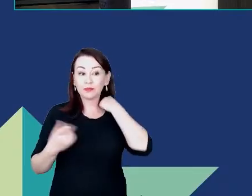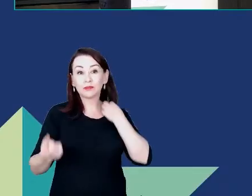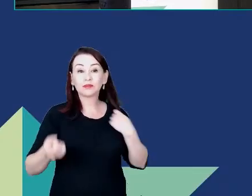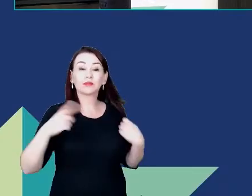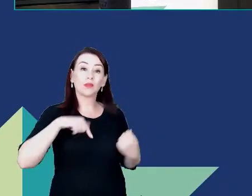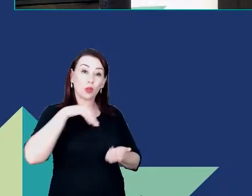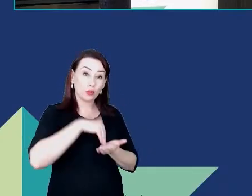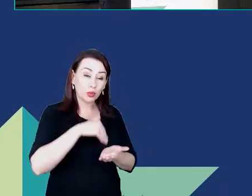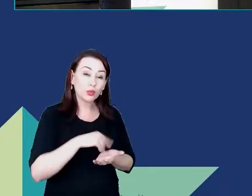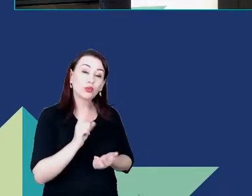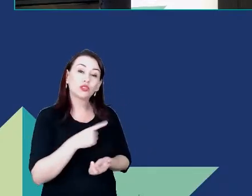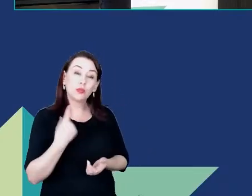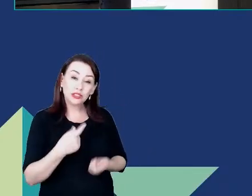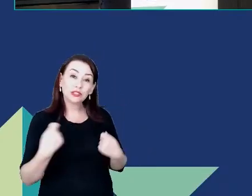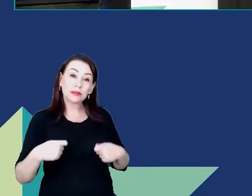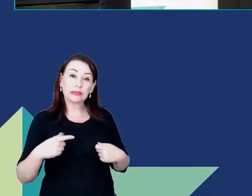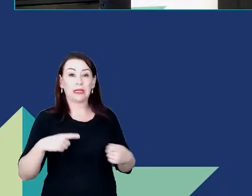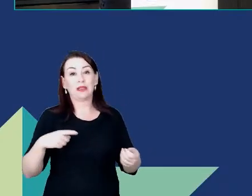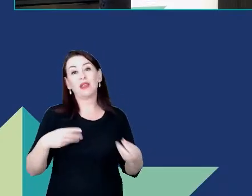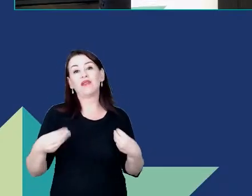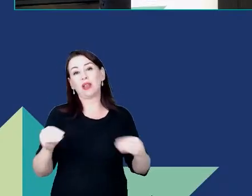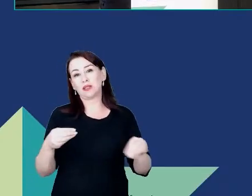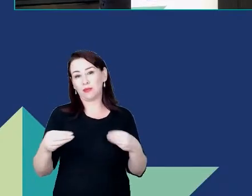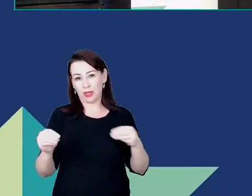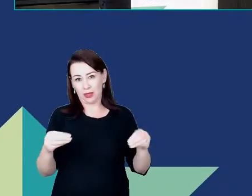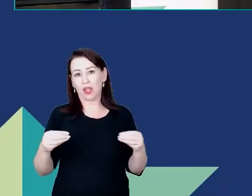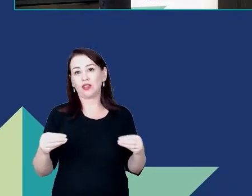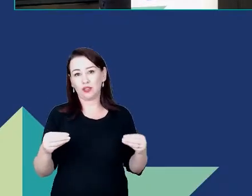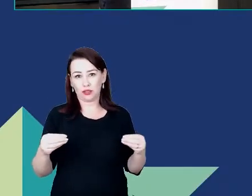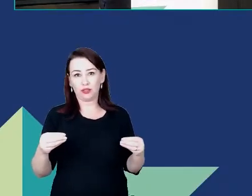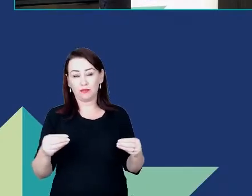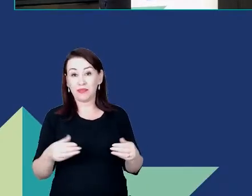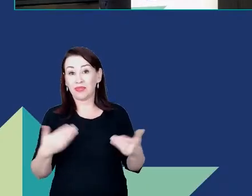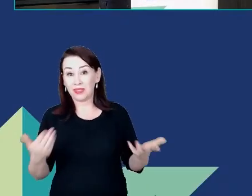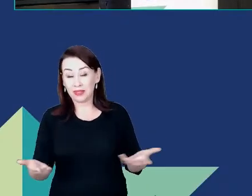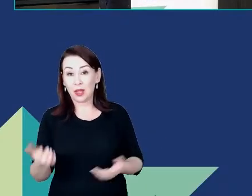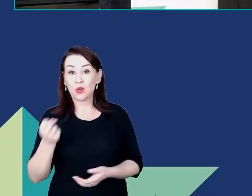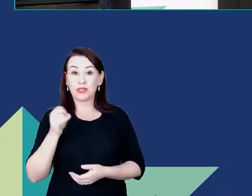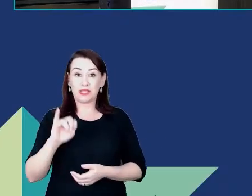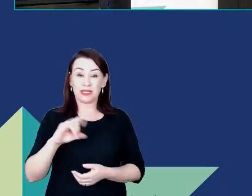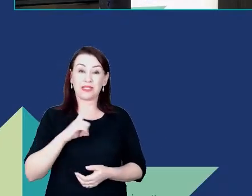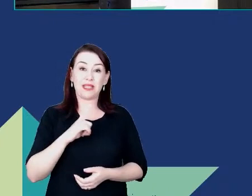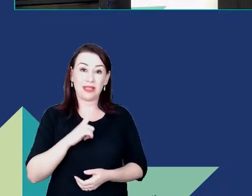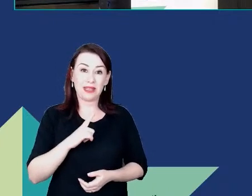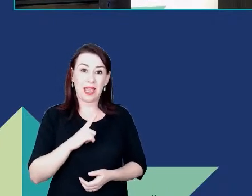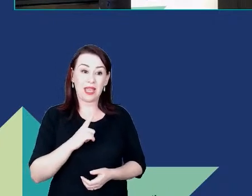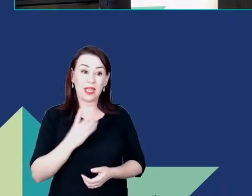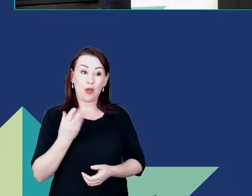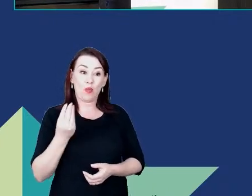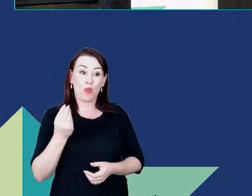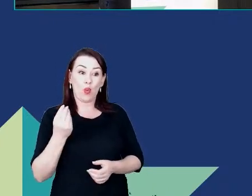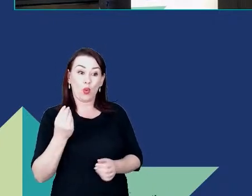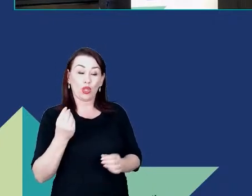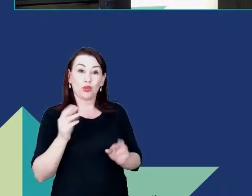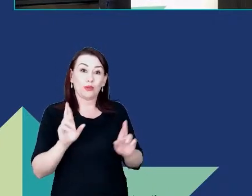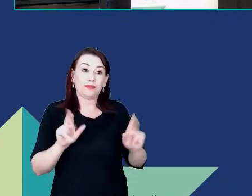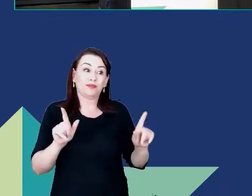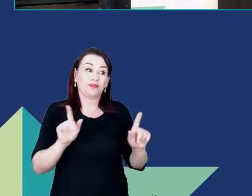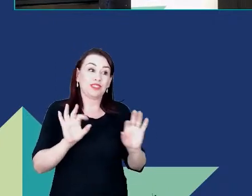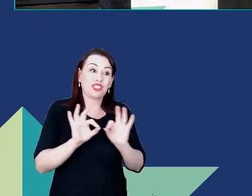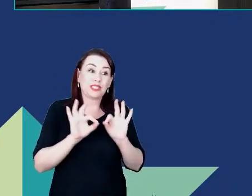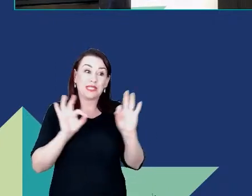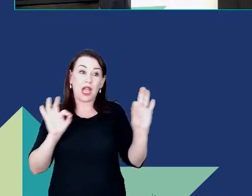flexibilidade. Né? Ou seja, se você tem essas umidades saindo muito distante, né, da sua umidade de